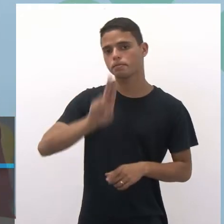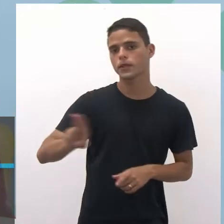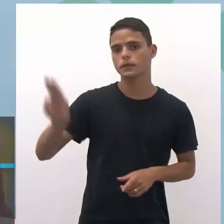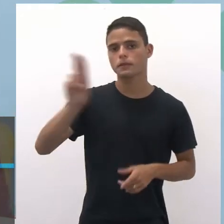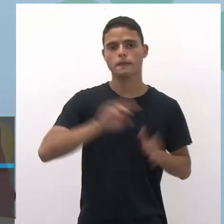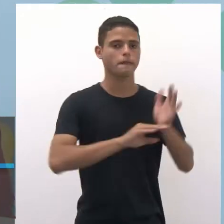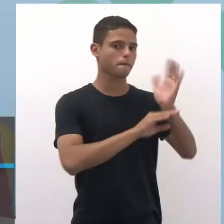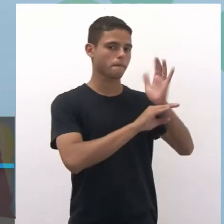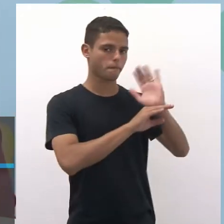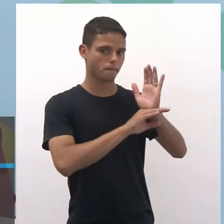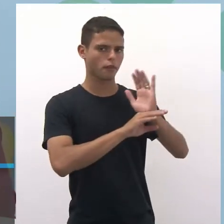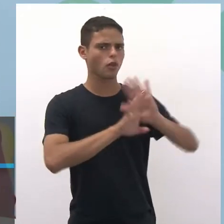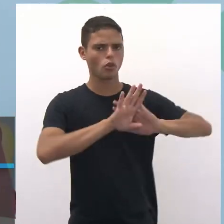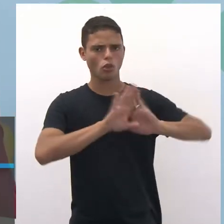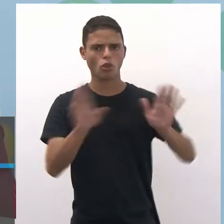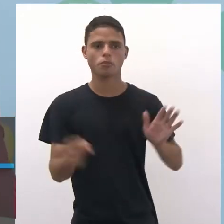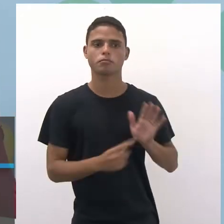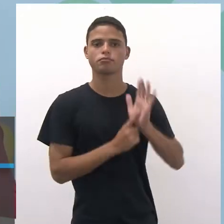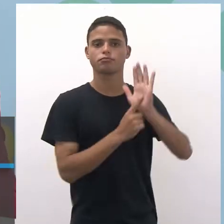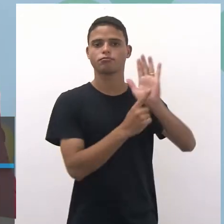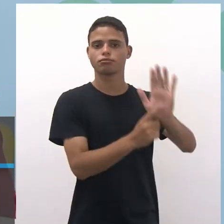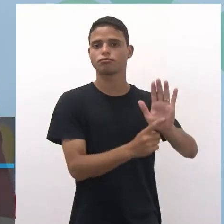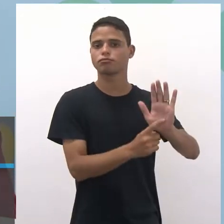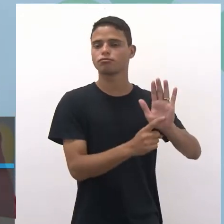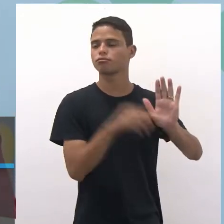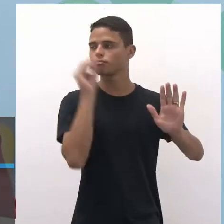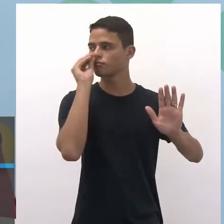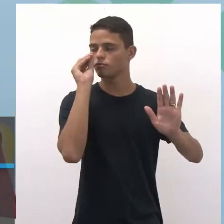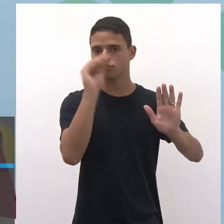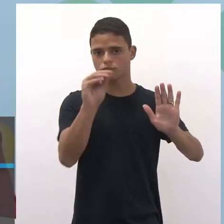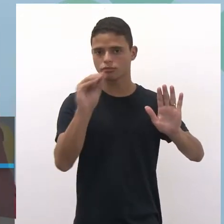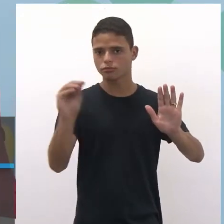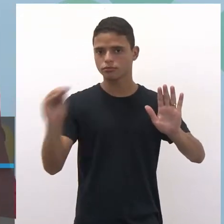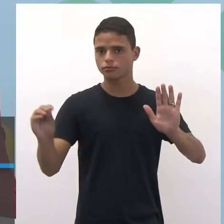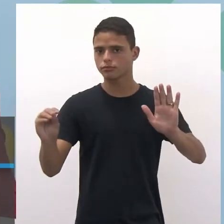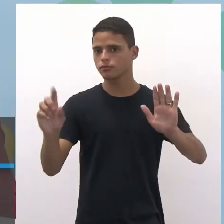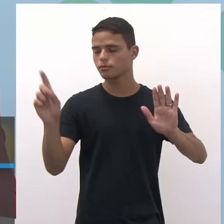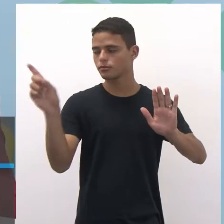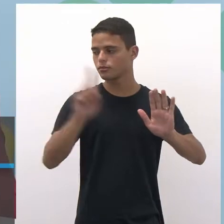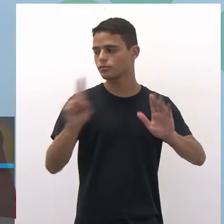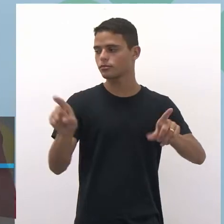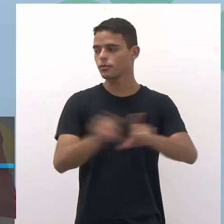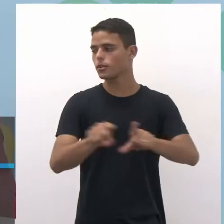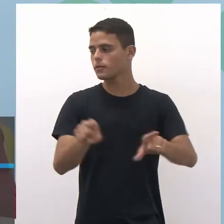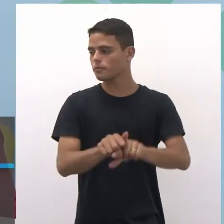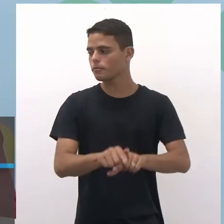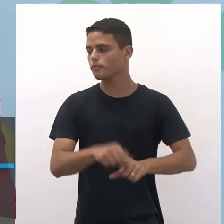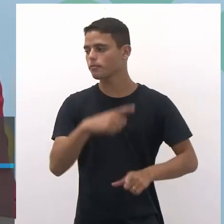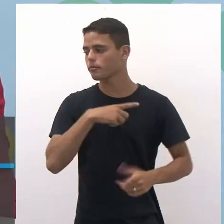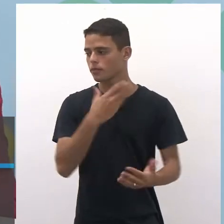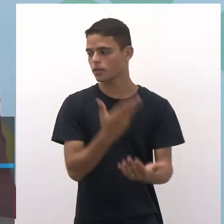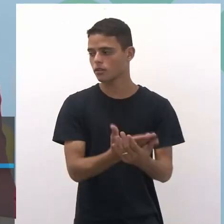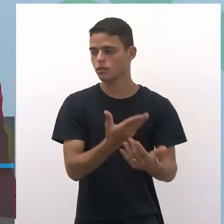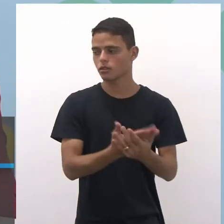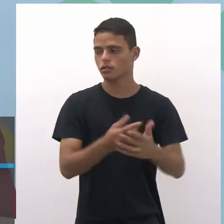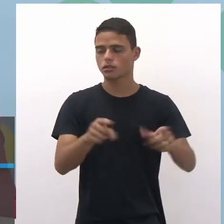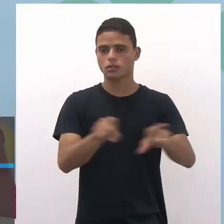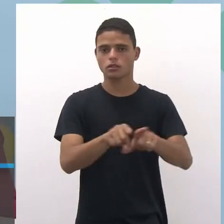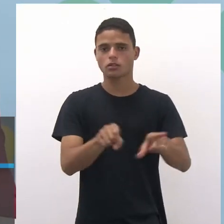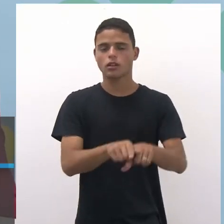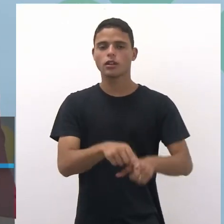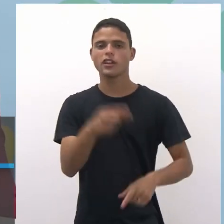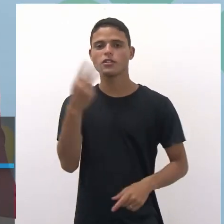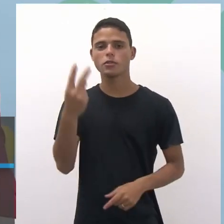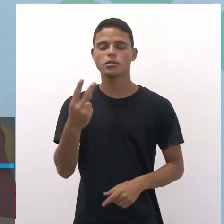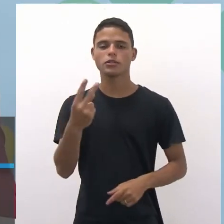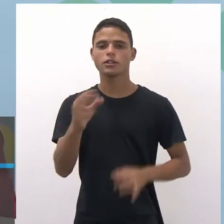não é apenas usar por usar. Requer uma responsabilidade, requer um estudo prévio e um planejamento, como eu